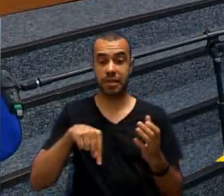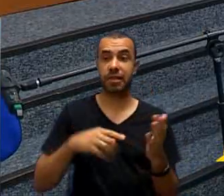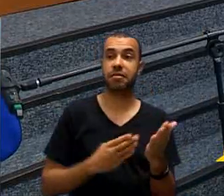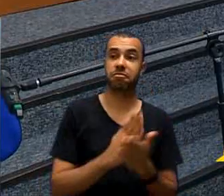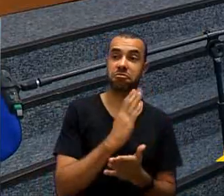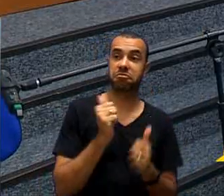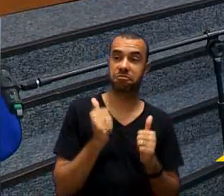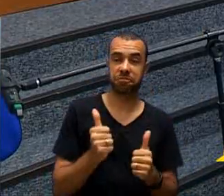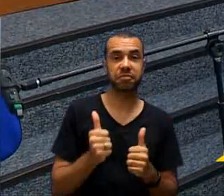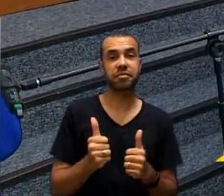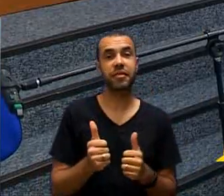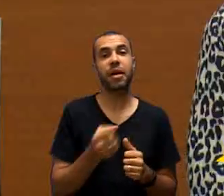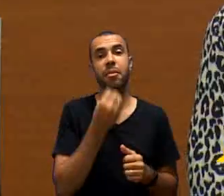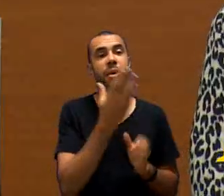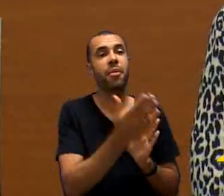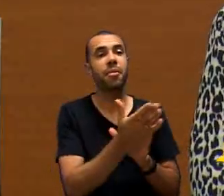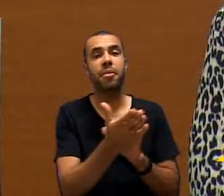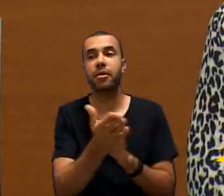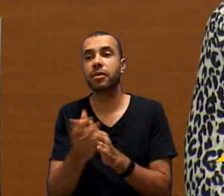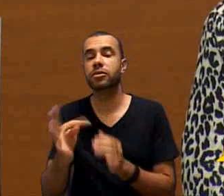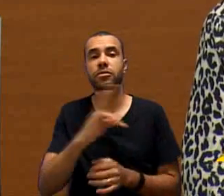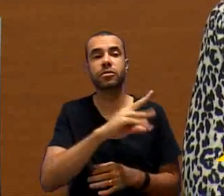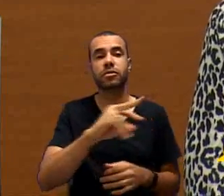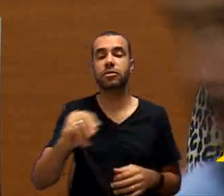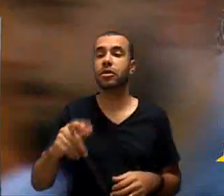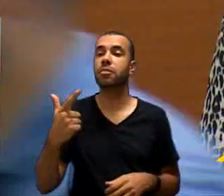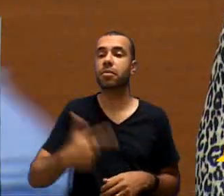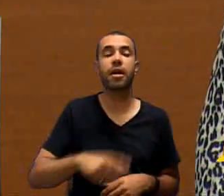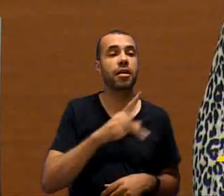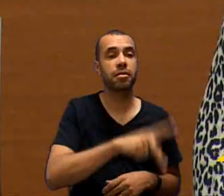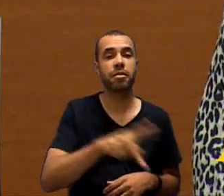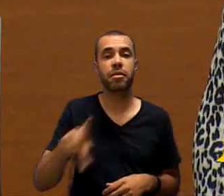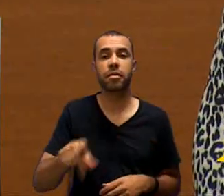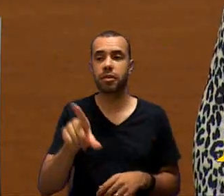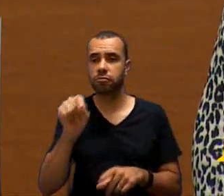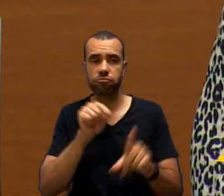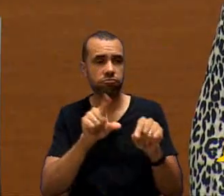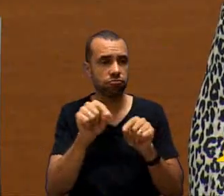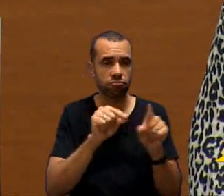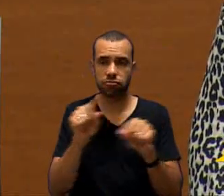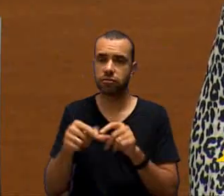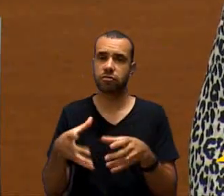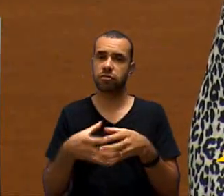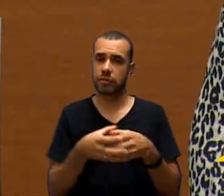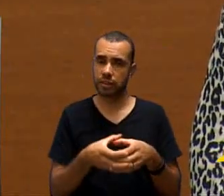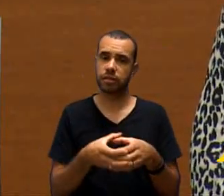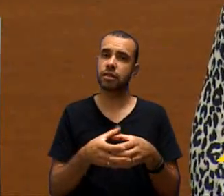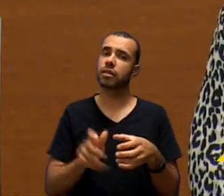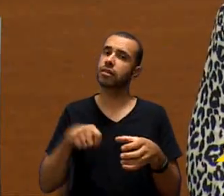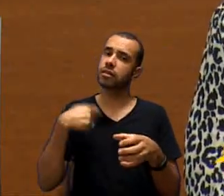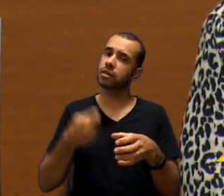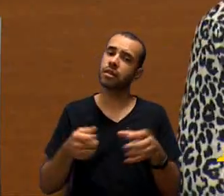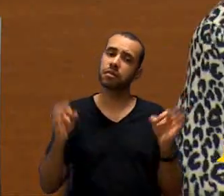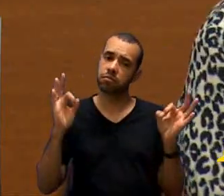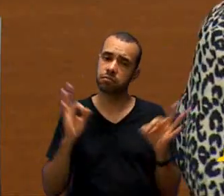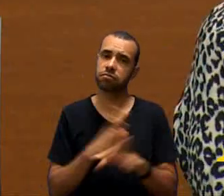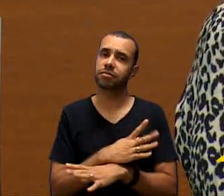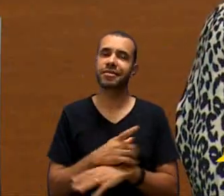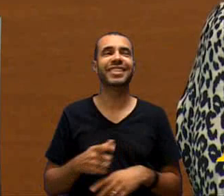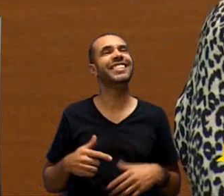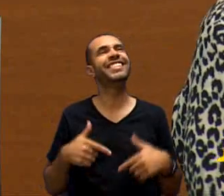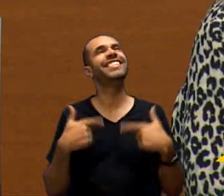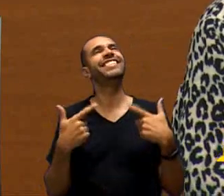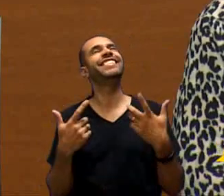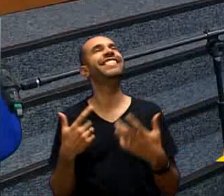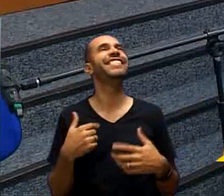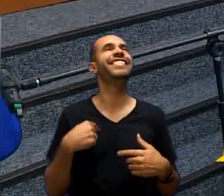todos vocês e aos professores que prepararam vocês para vir aqui, porque eu vi que vocês estavam preparados, não vieram de alegres aqui,